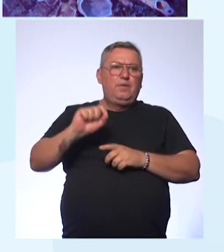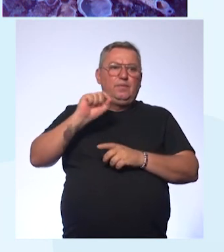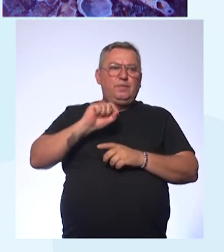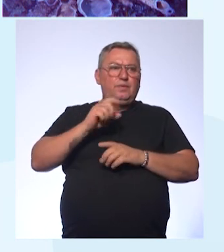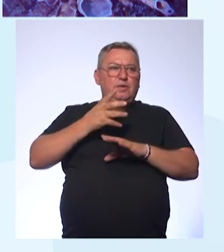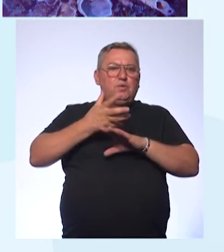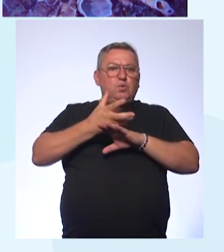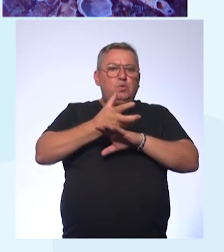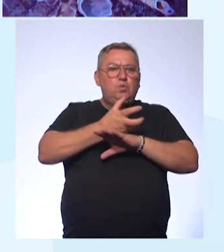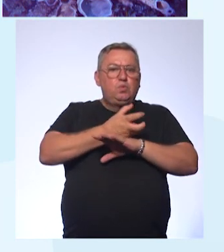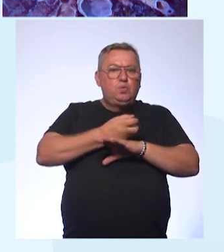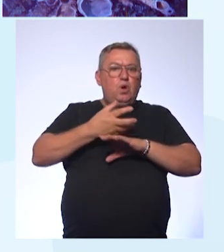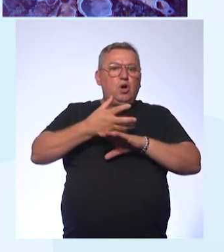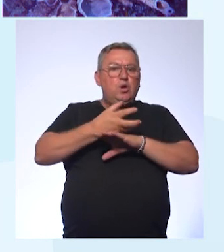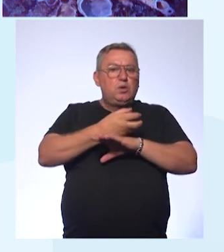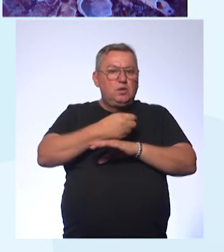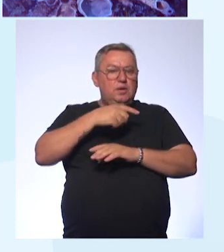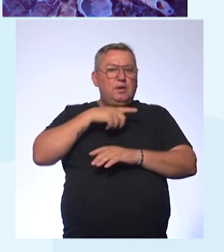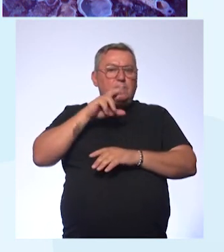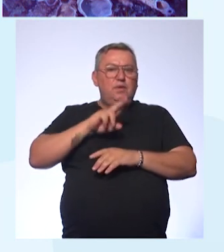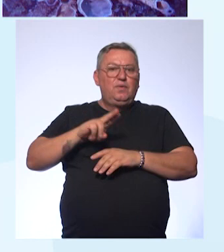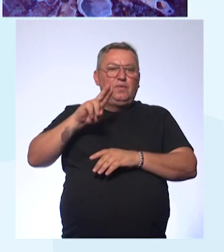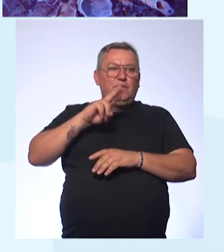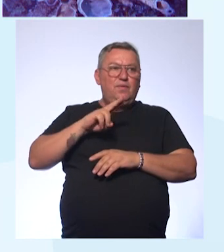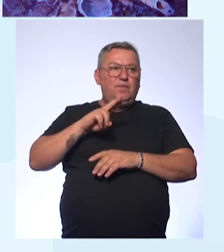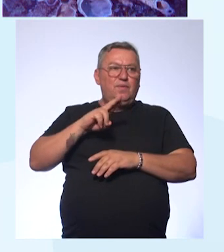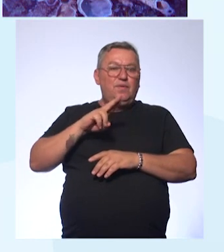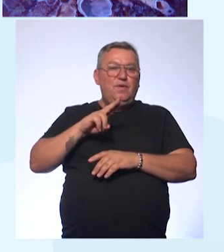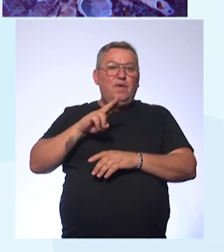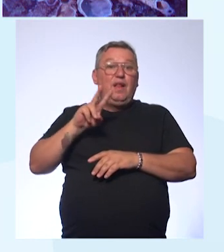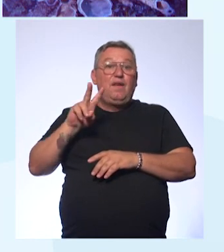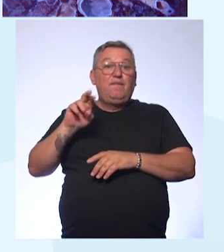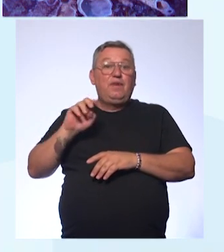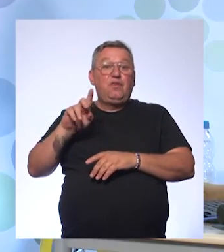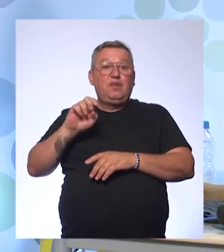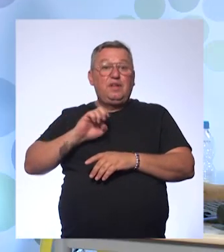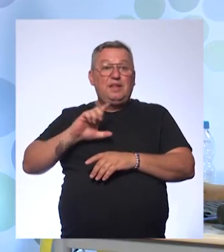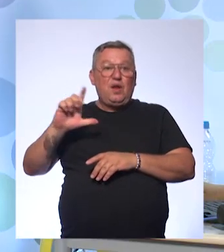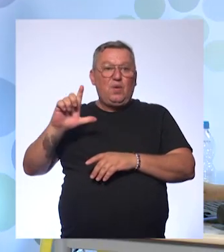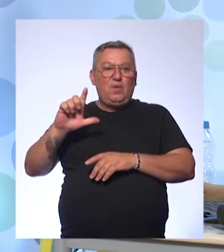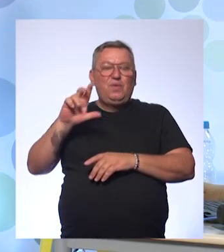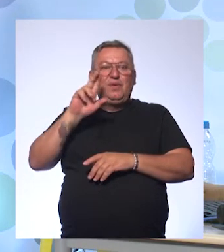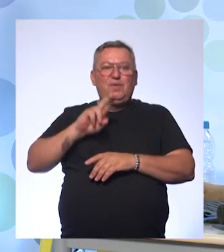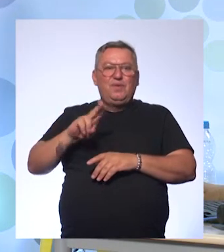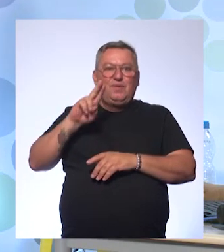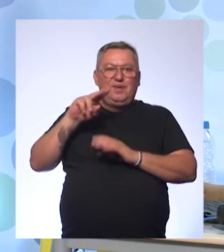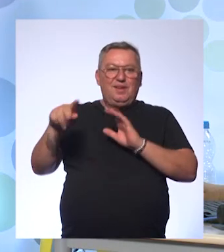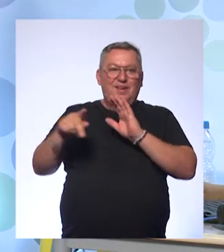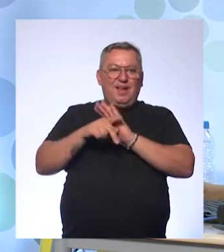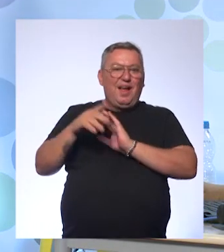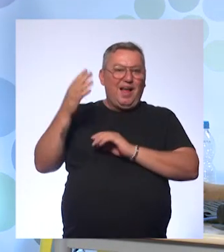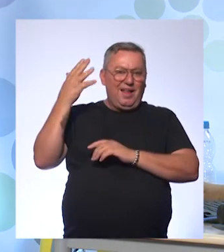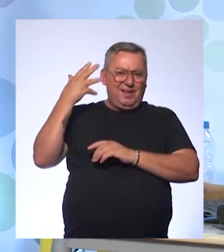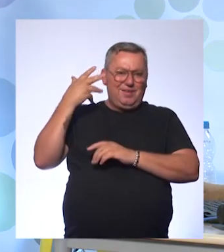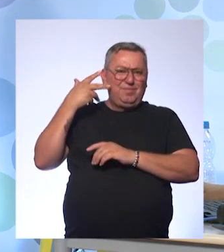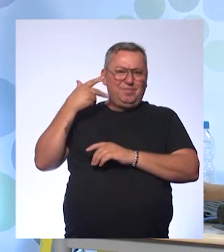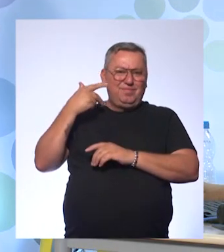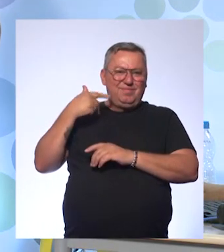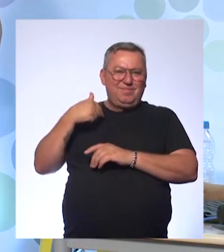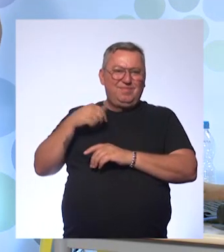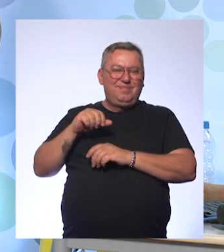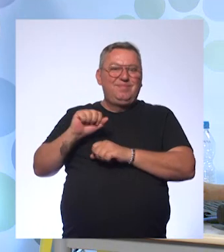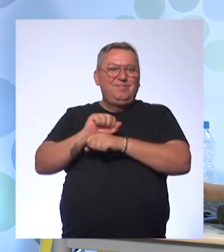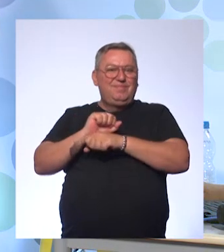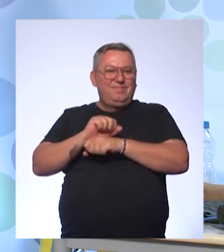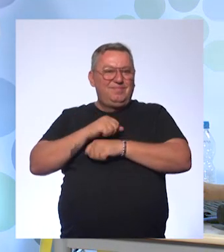esponja natural que a gente usa, ela é uma esponja vegetal, né? Se a gente usar uma esponja dessa